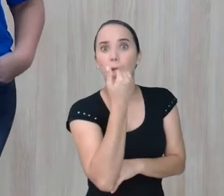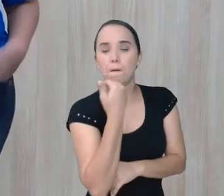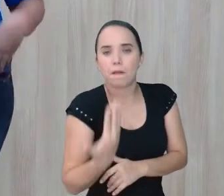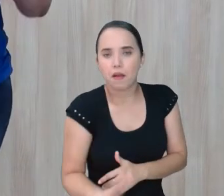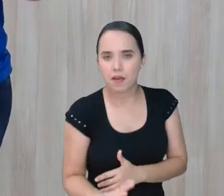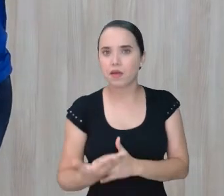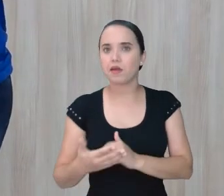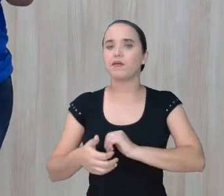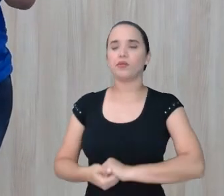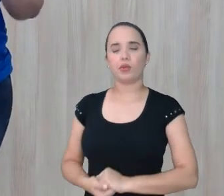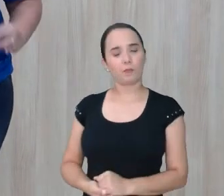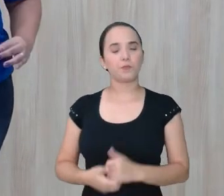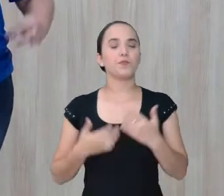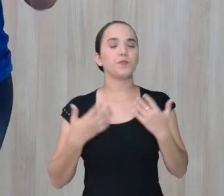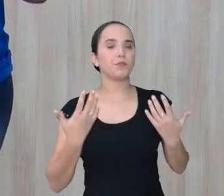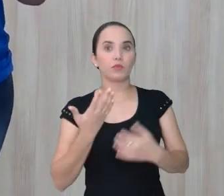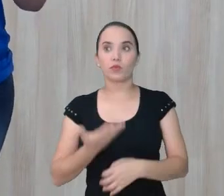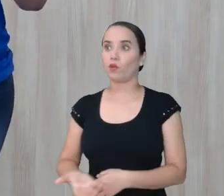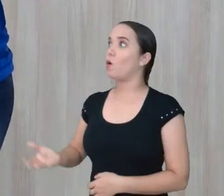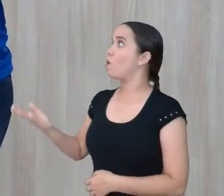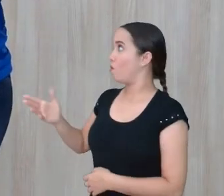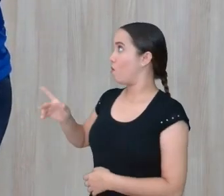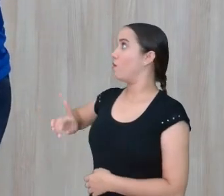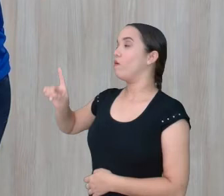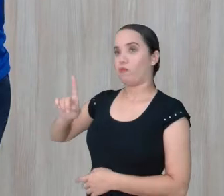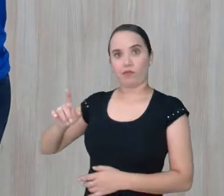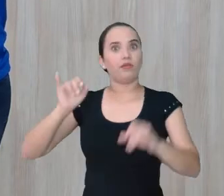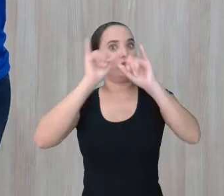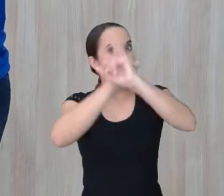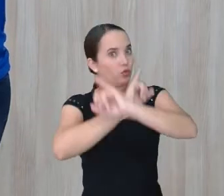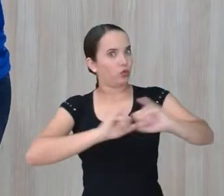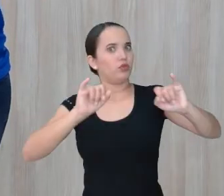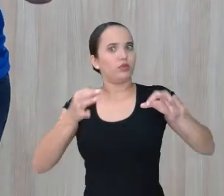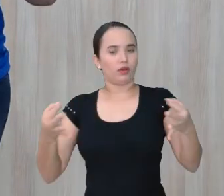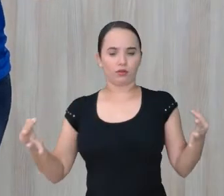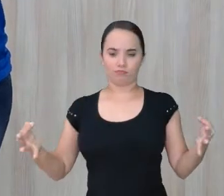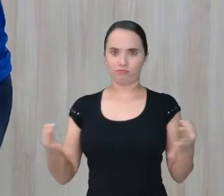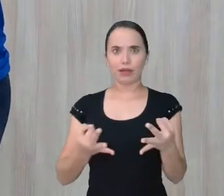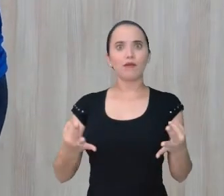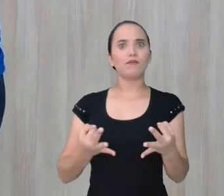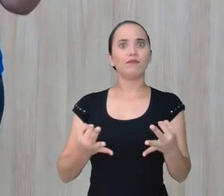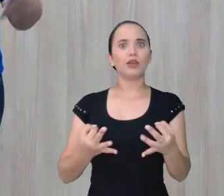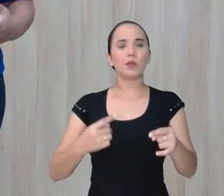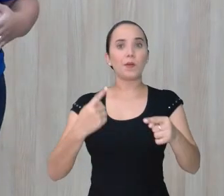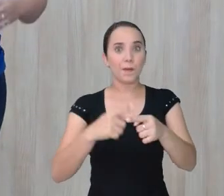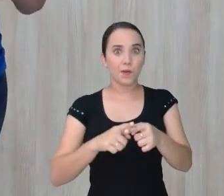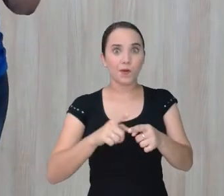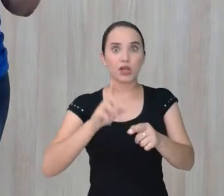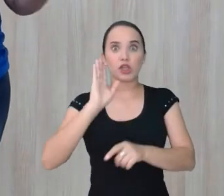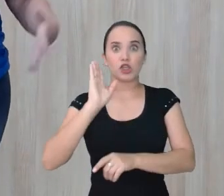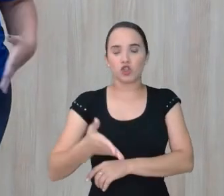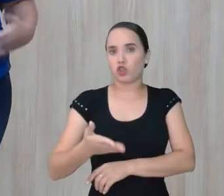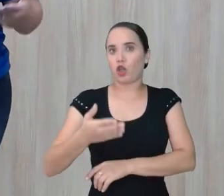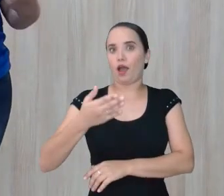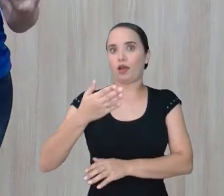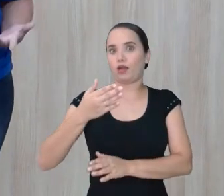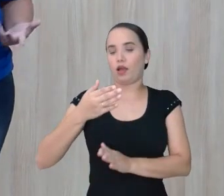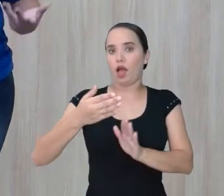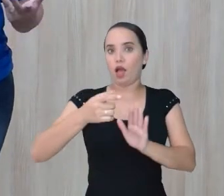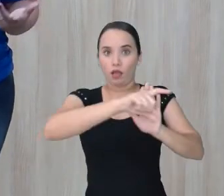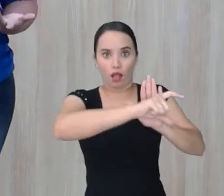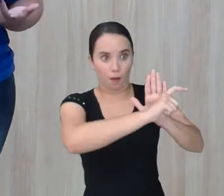ok? Então, essa notícia ela foi escrita de uma forma perfeita, porque de imediato ela já te dá todas